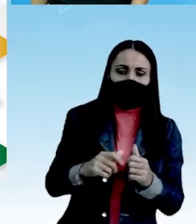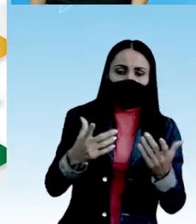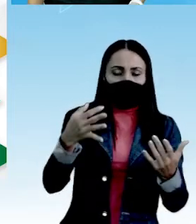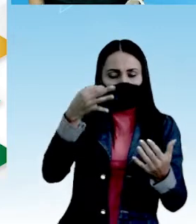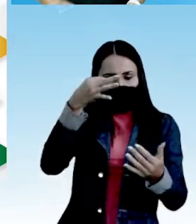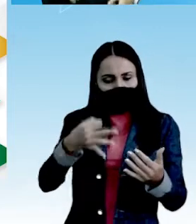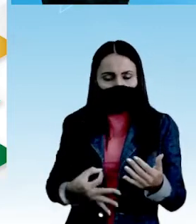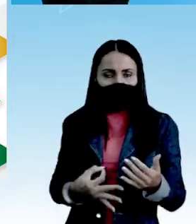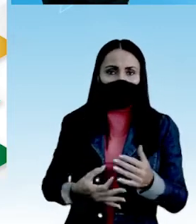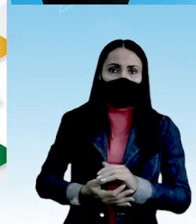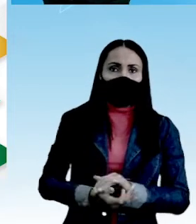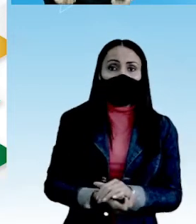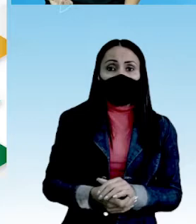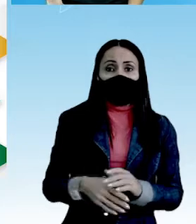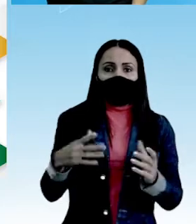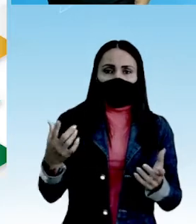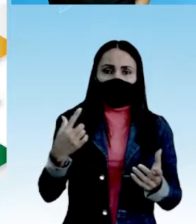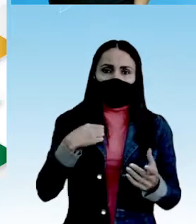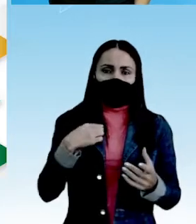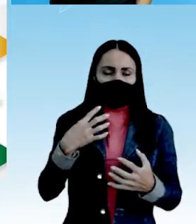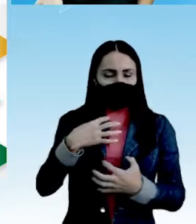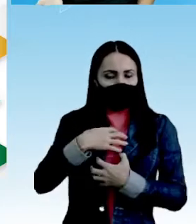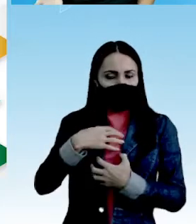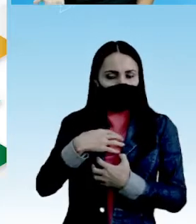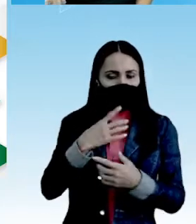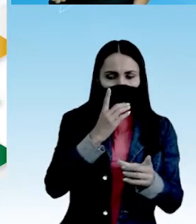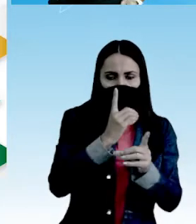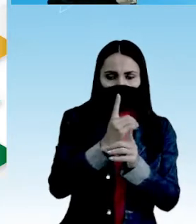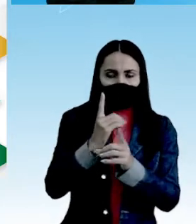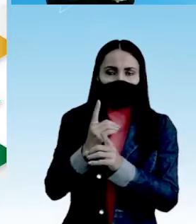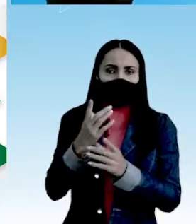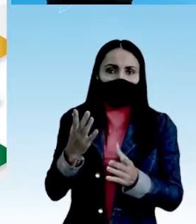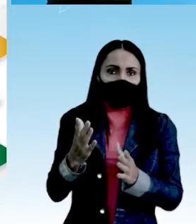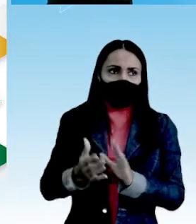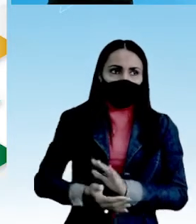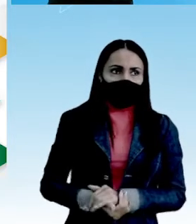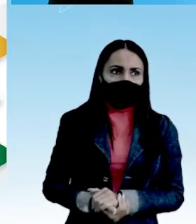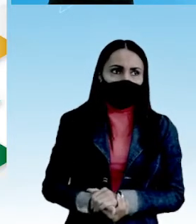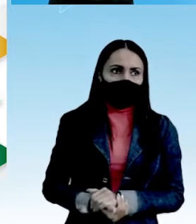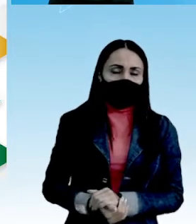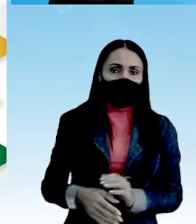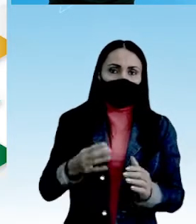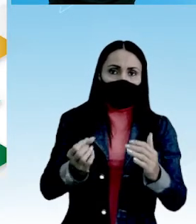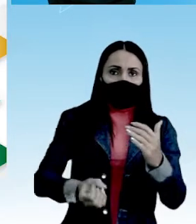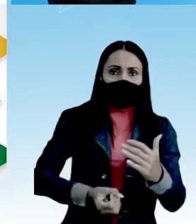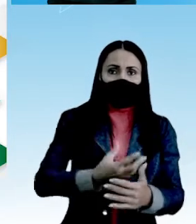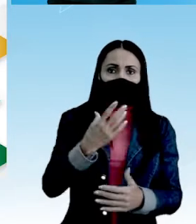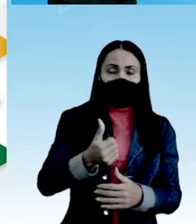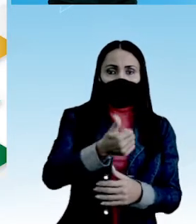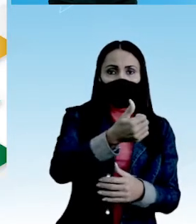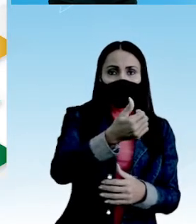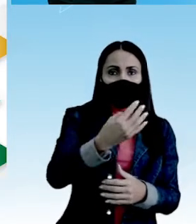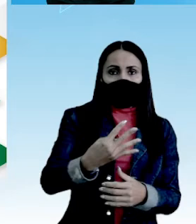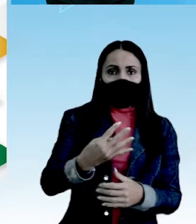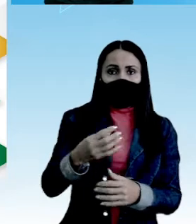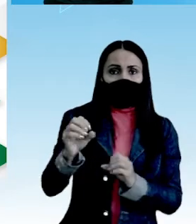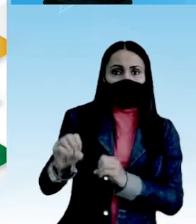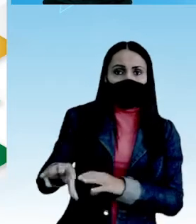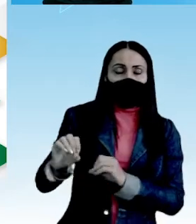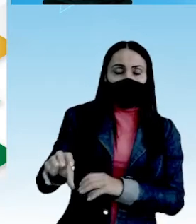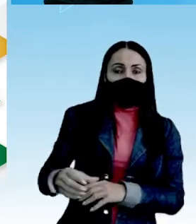honesta, né? Então, onde ela se encontrava. E ela nem sonhava em ser cantora, tá, minha gente? Ela nasceu em 14 de setembro